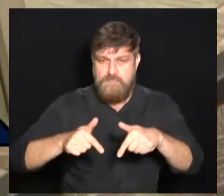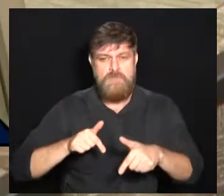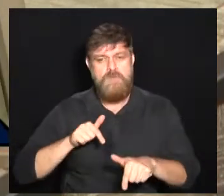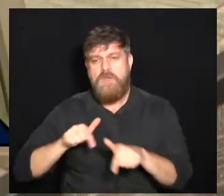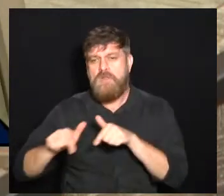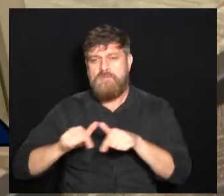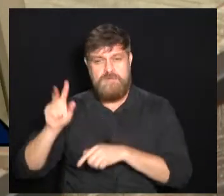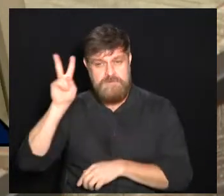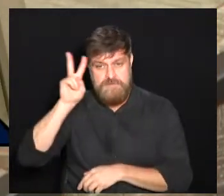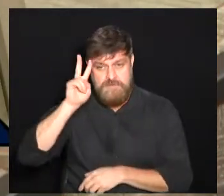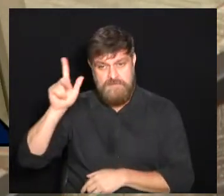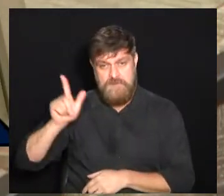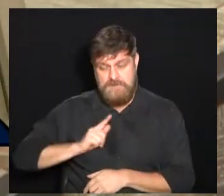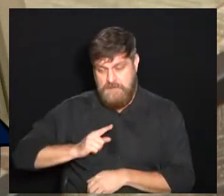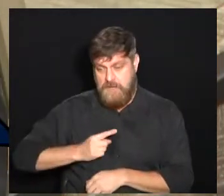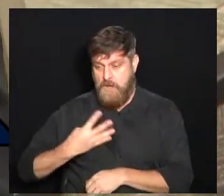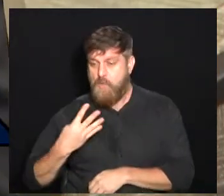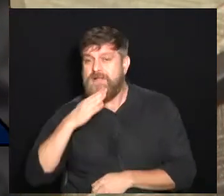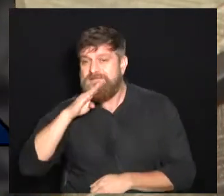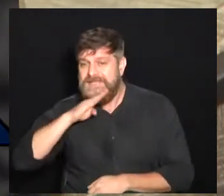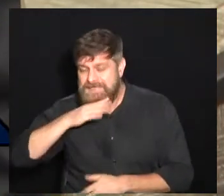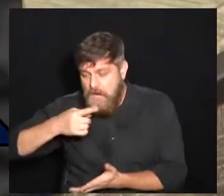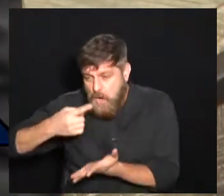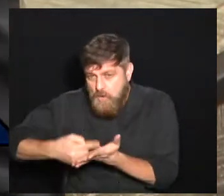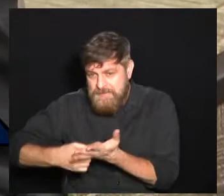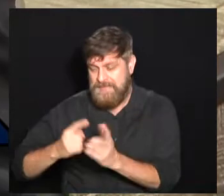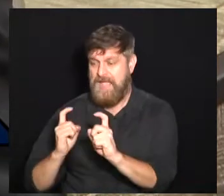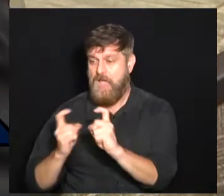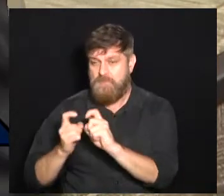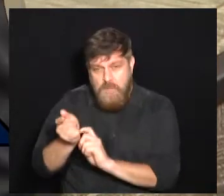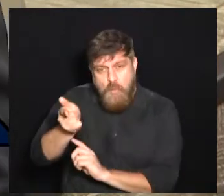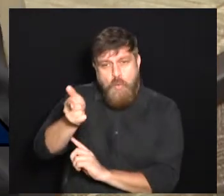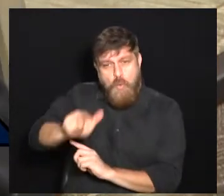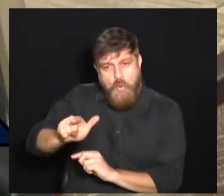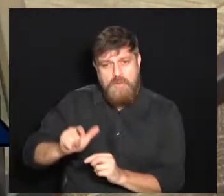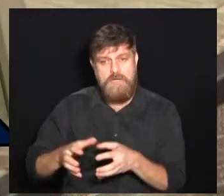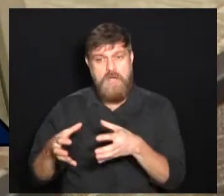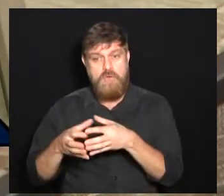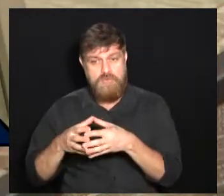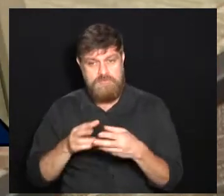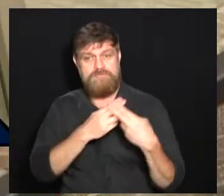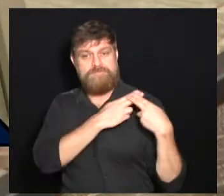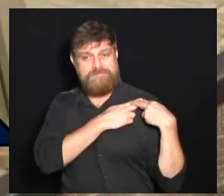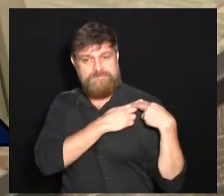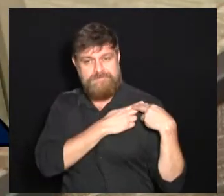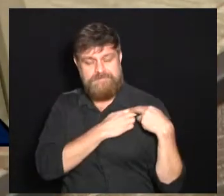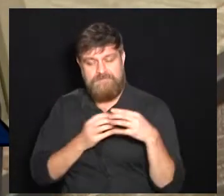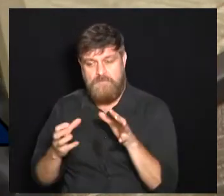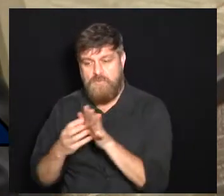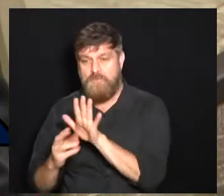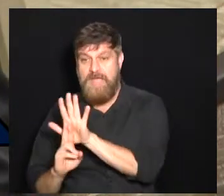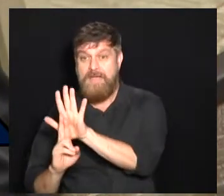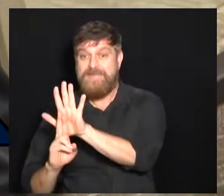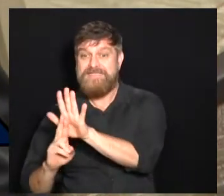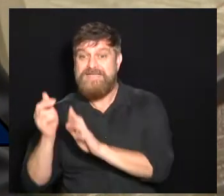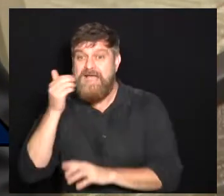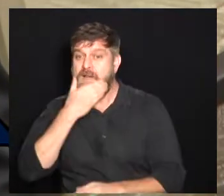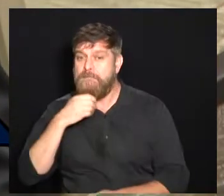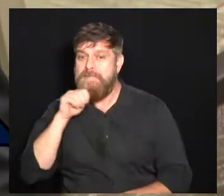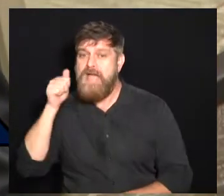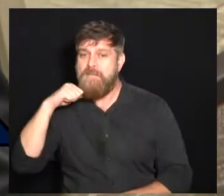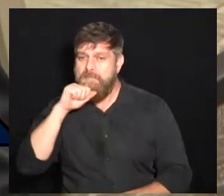Na segunda-feira, às 16 horas, faremos outra reunião da comissão com os pais para que esse problema